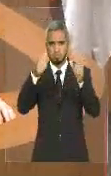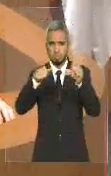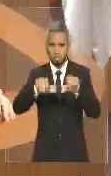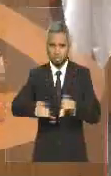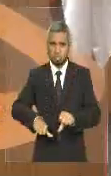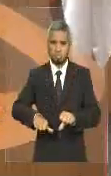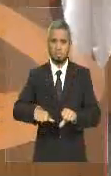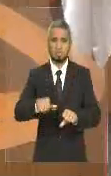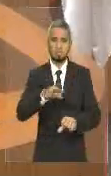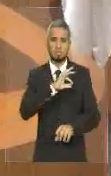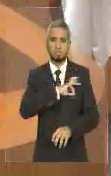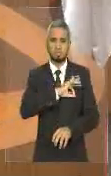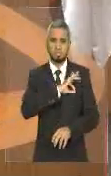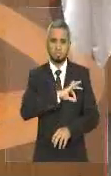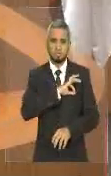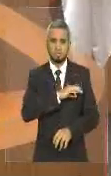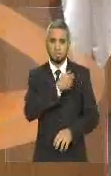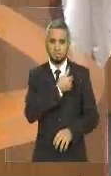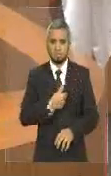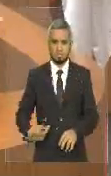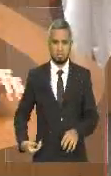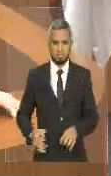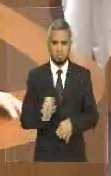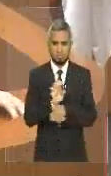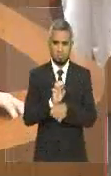o governo do Estado do Maranhão